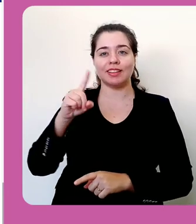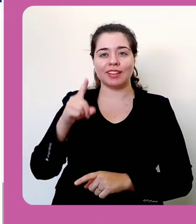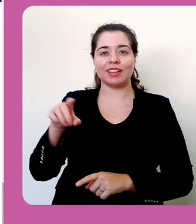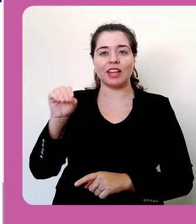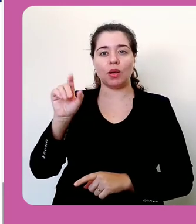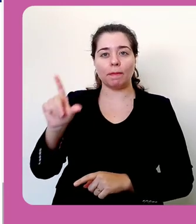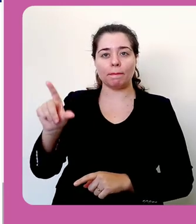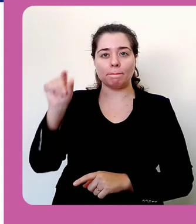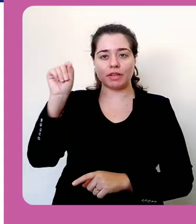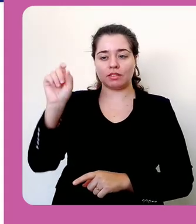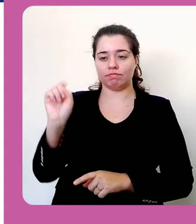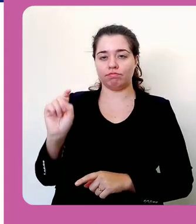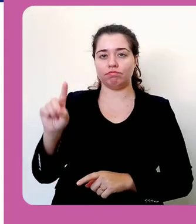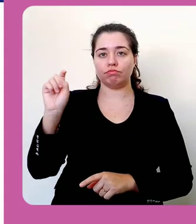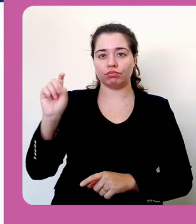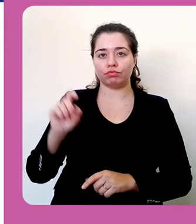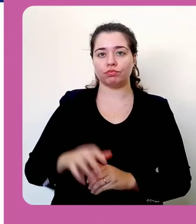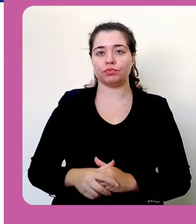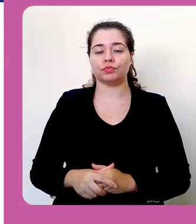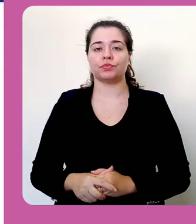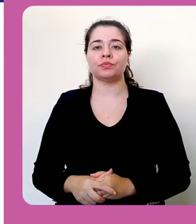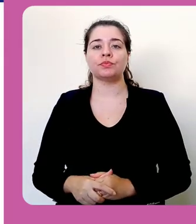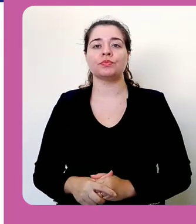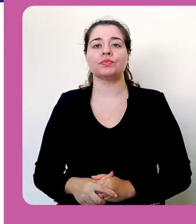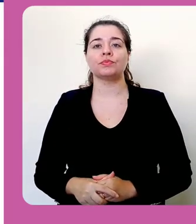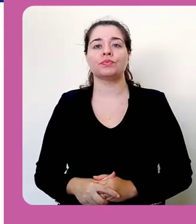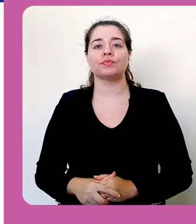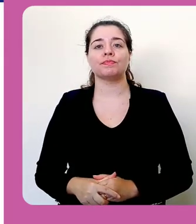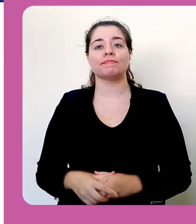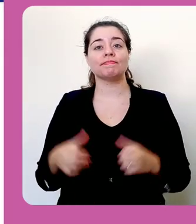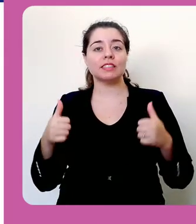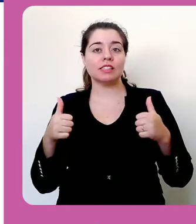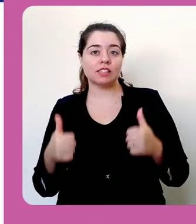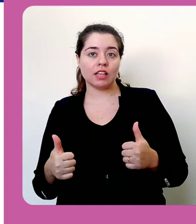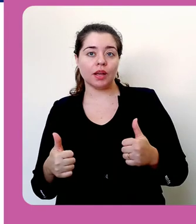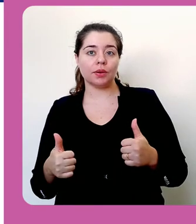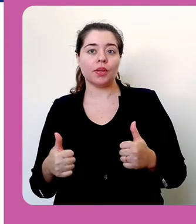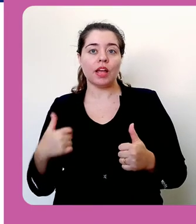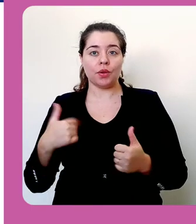salvar e mostrar para a gente ver como o